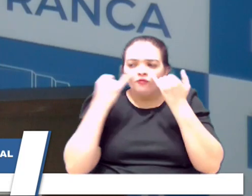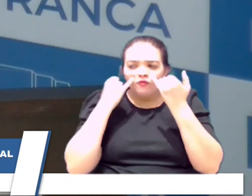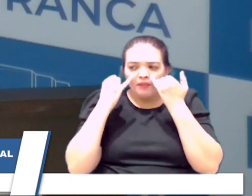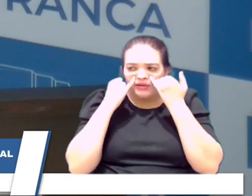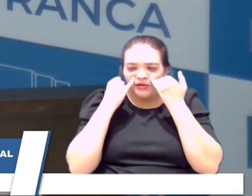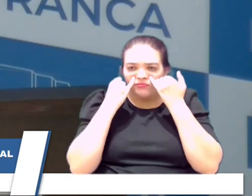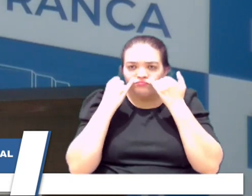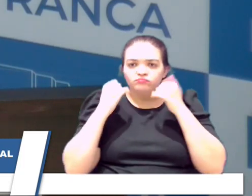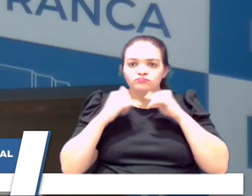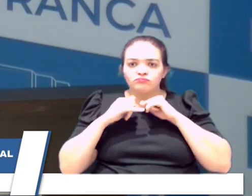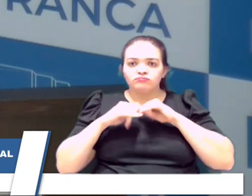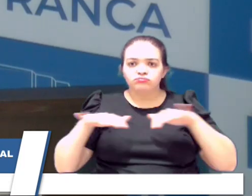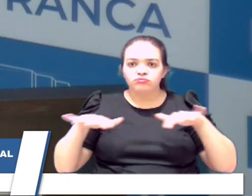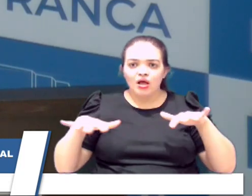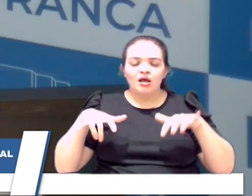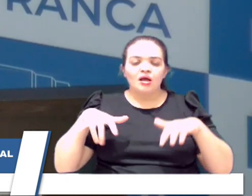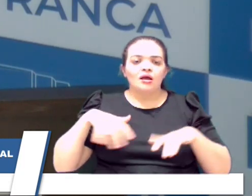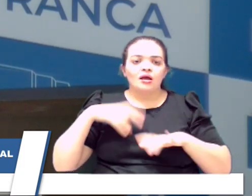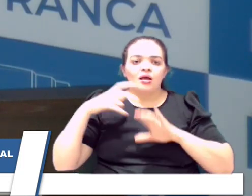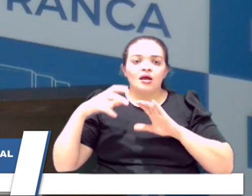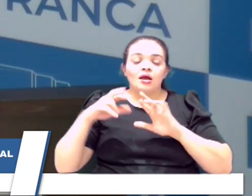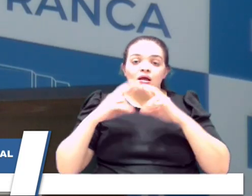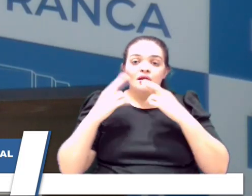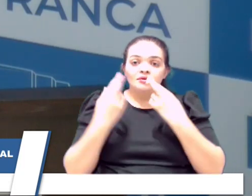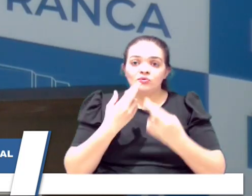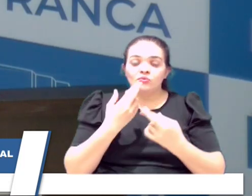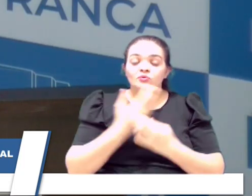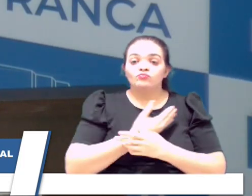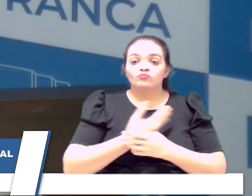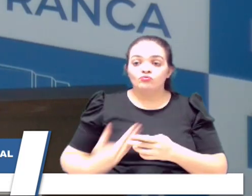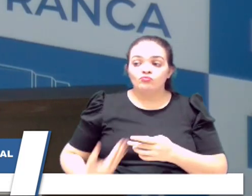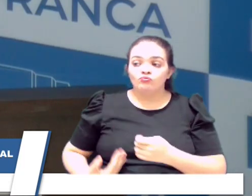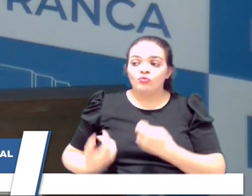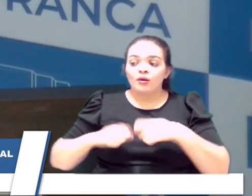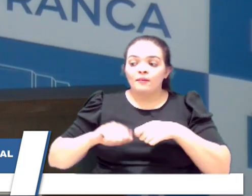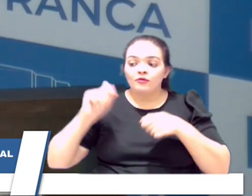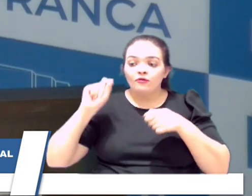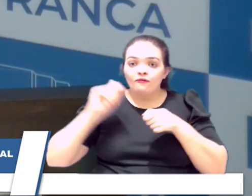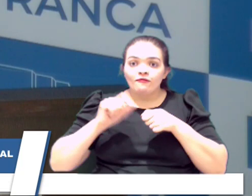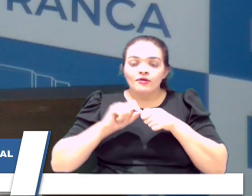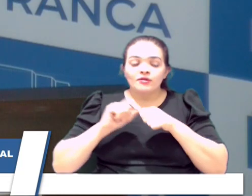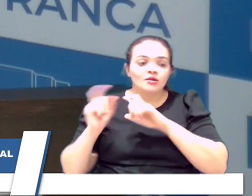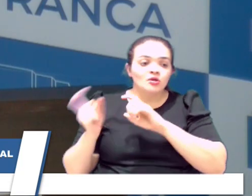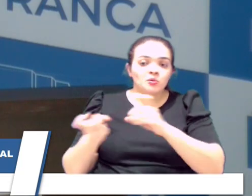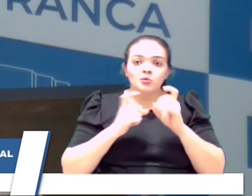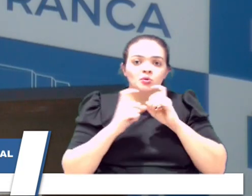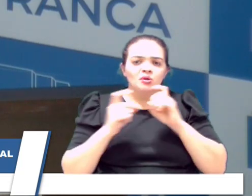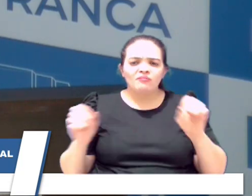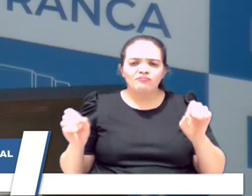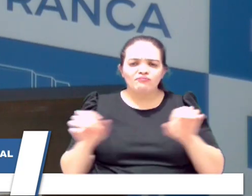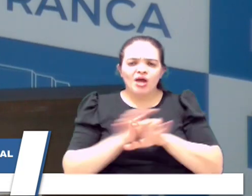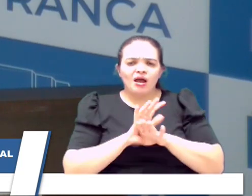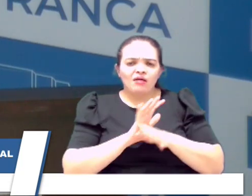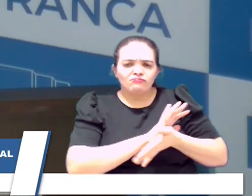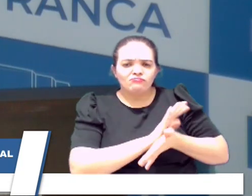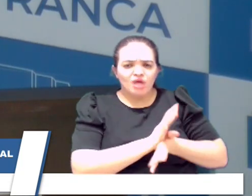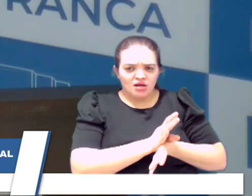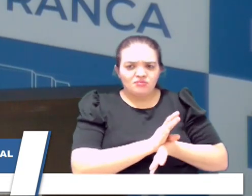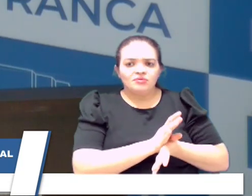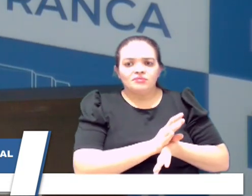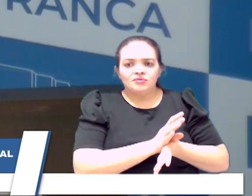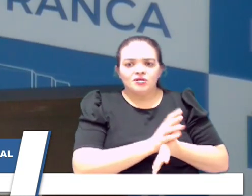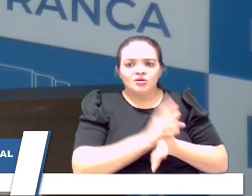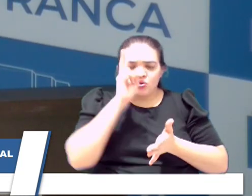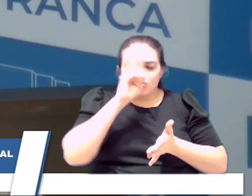hoje está tendo essa Câmara, essa audiência pública, porque a gente precisa fazer esse debate para acabar com o preconceito. Por isso que é histórico